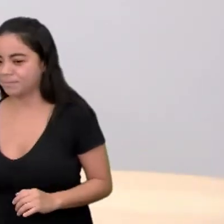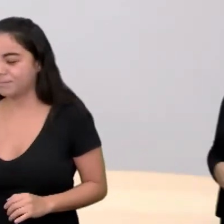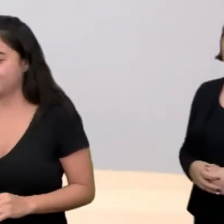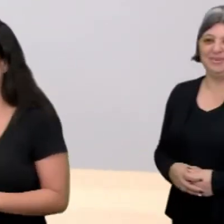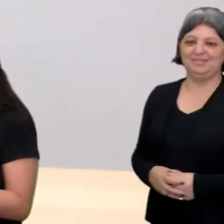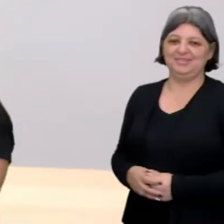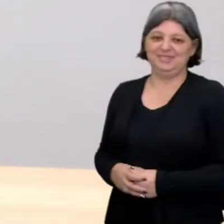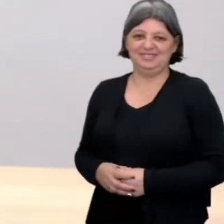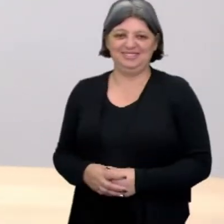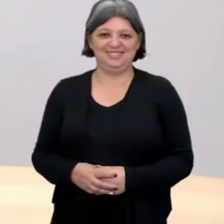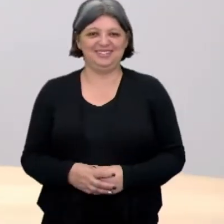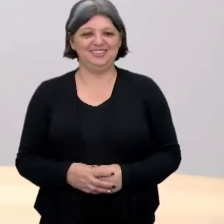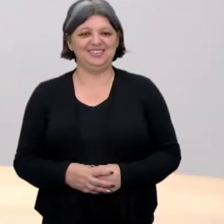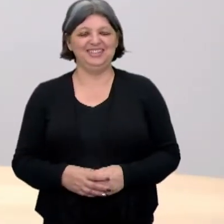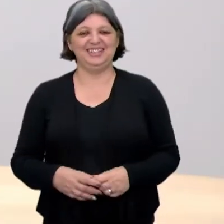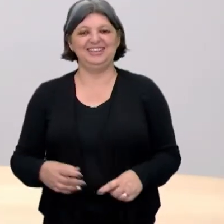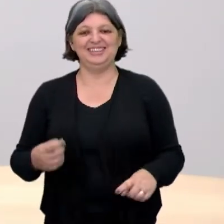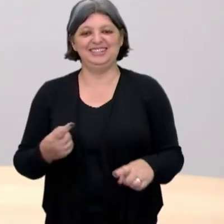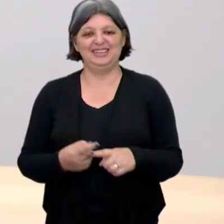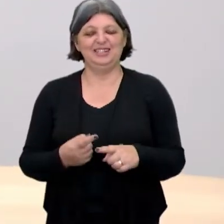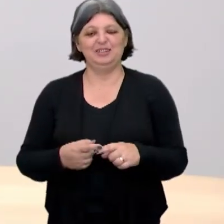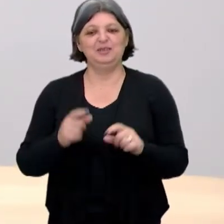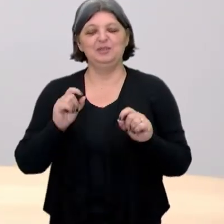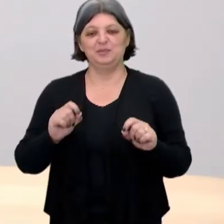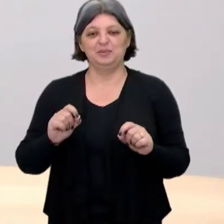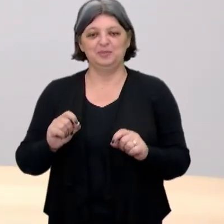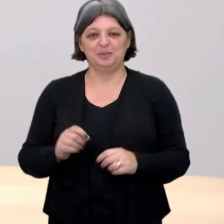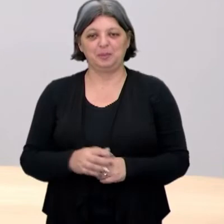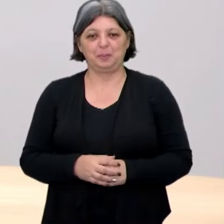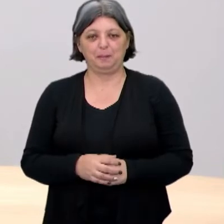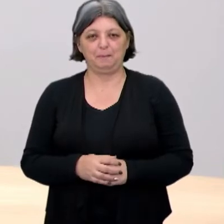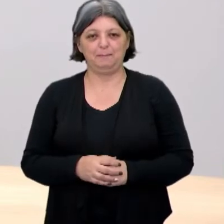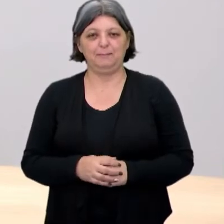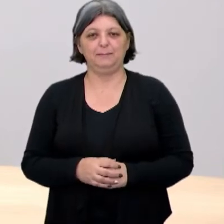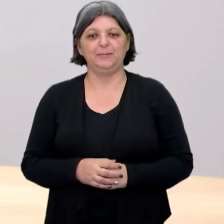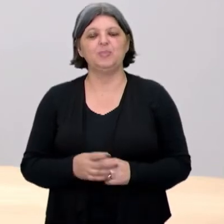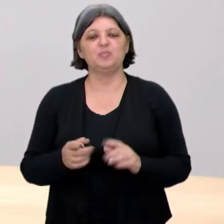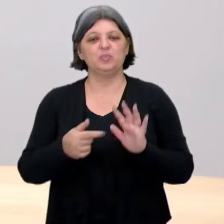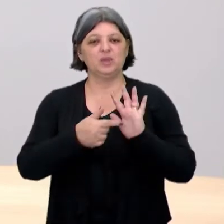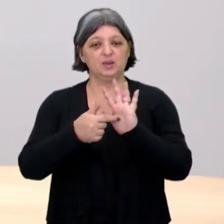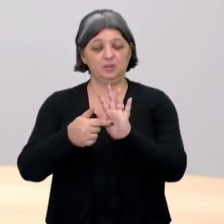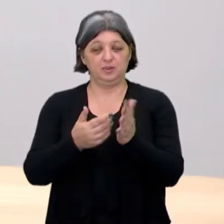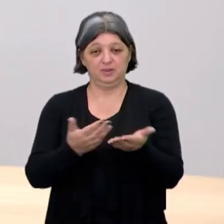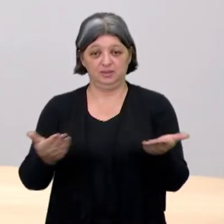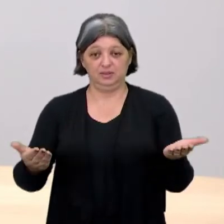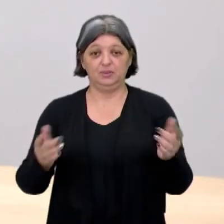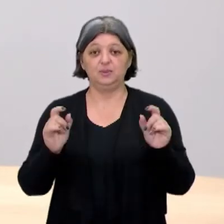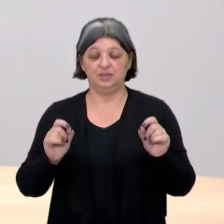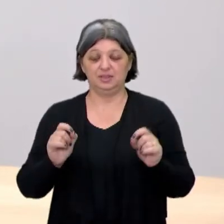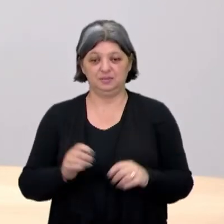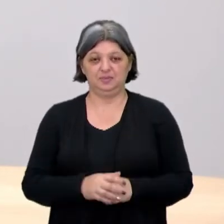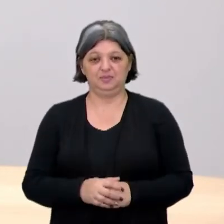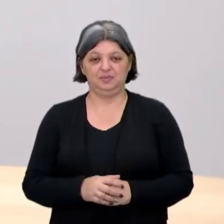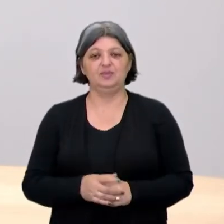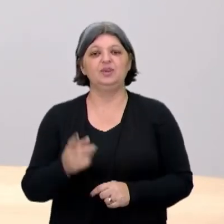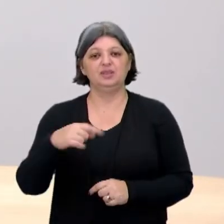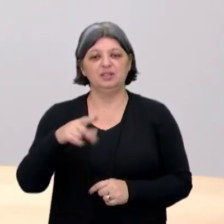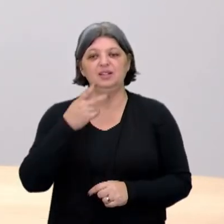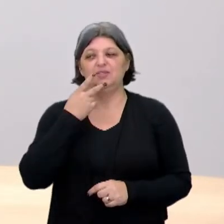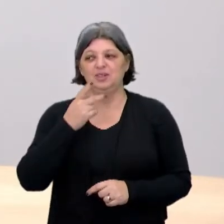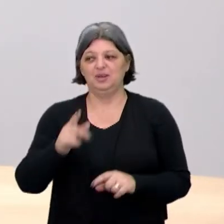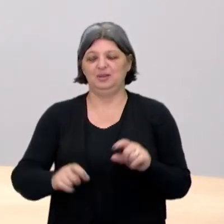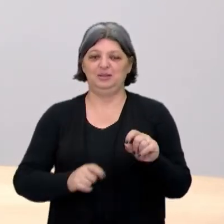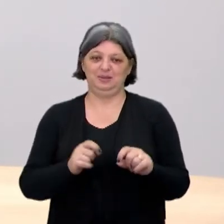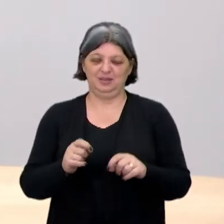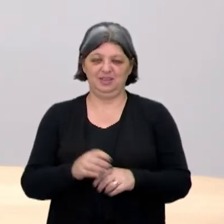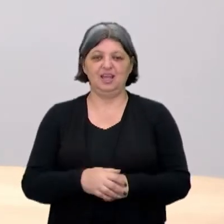eu até pedi para dividir a tela e colocar a charge junto com você, para mostrar, né, que o que você estava falando e ficar bem ilustrado,